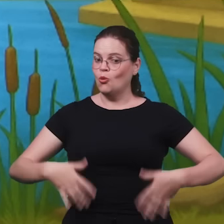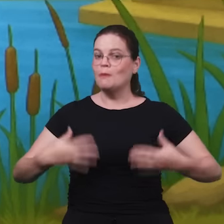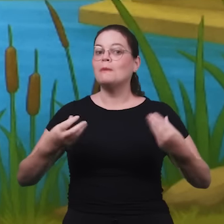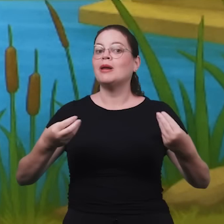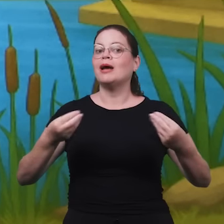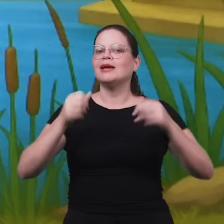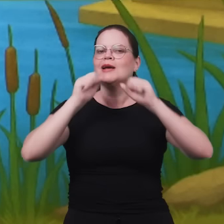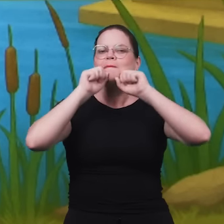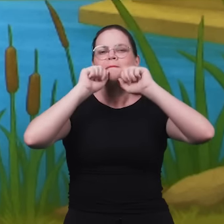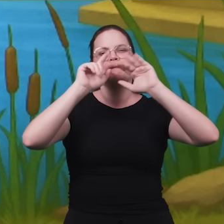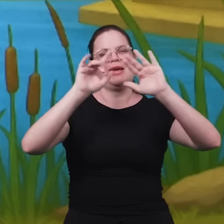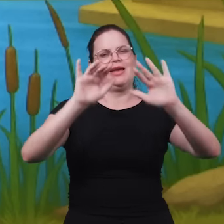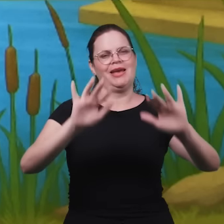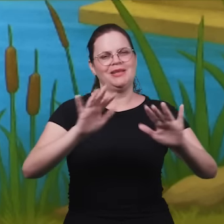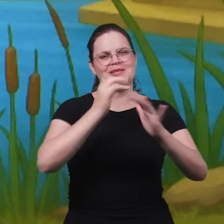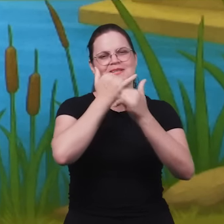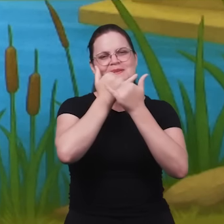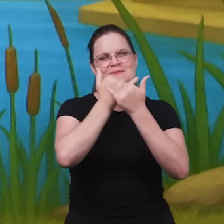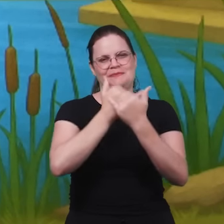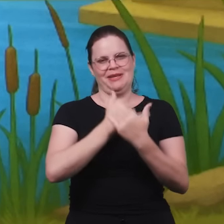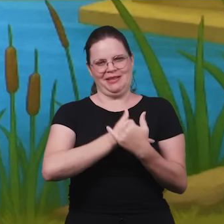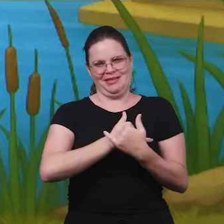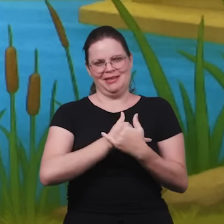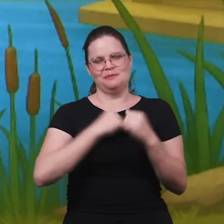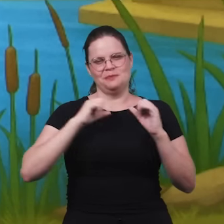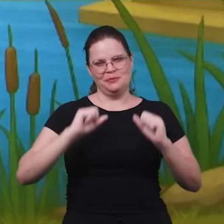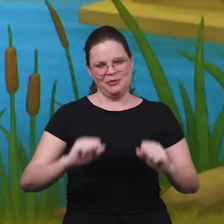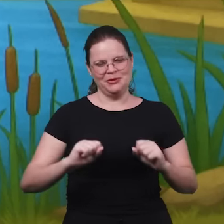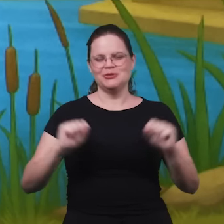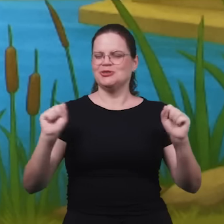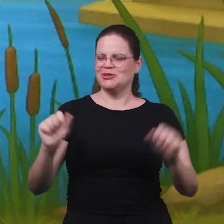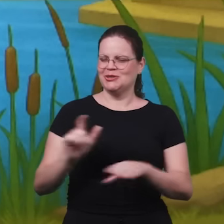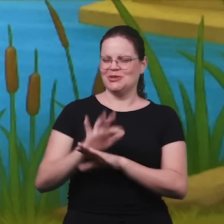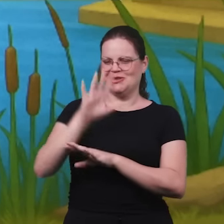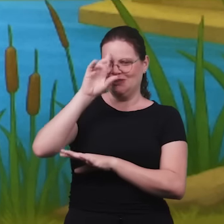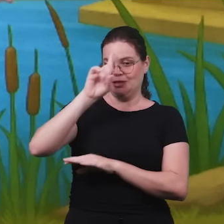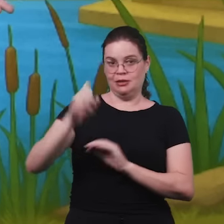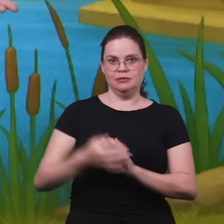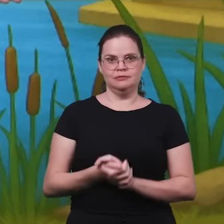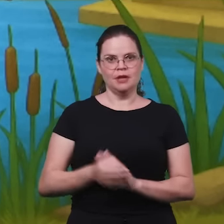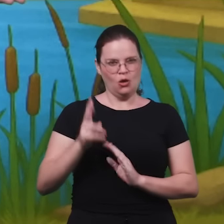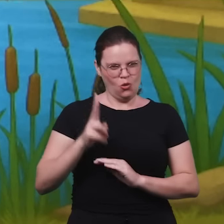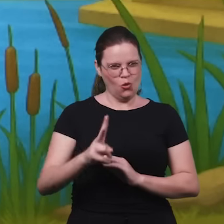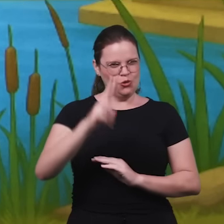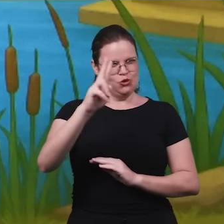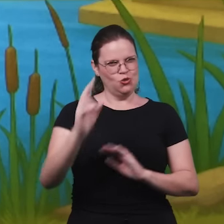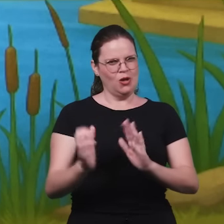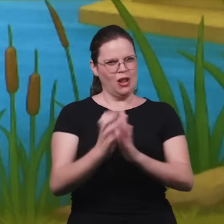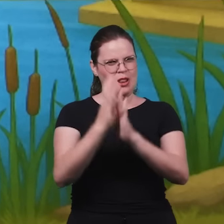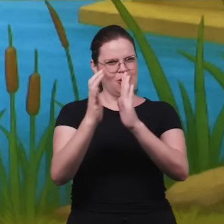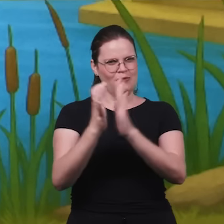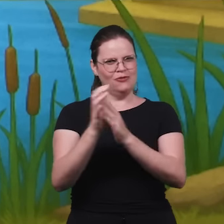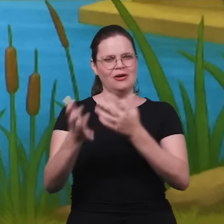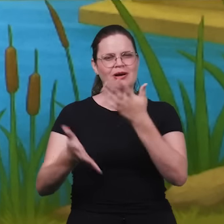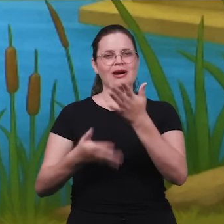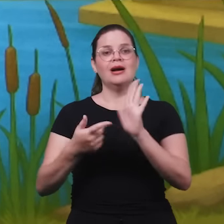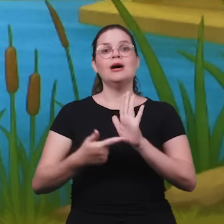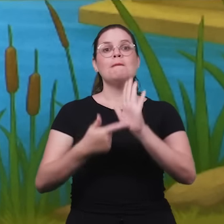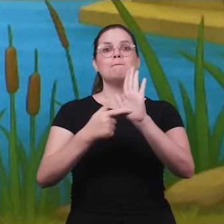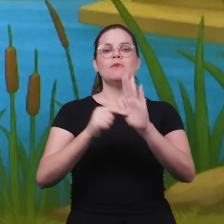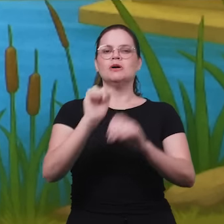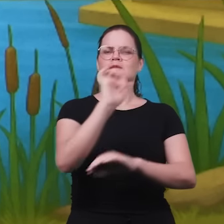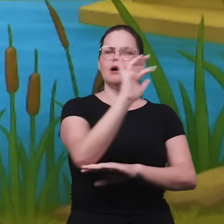nos abençoar e para nos perdoar. Glória a Deus. Vamos cantar o nosso segundo louvor? Como